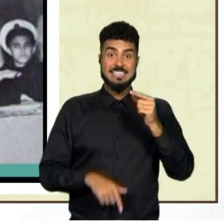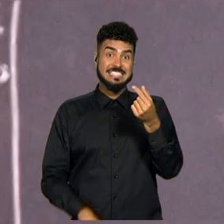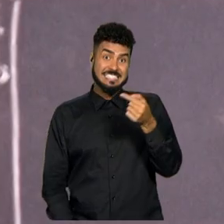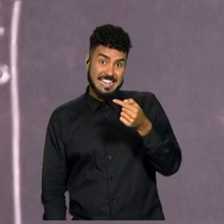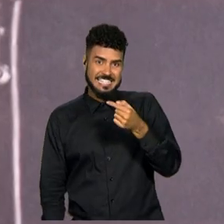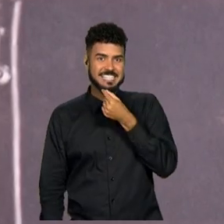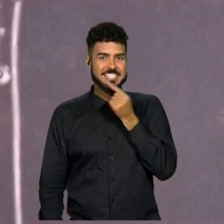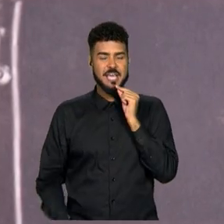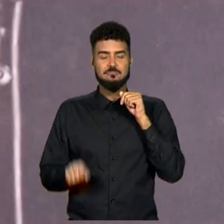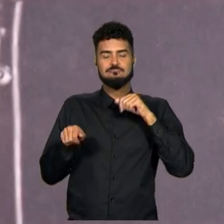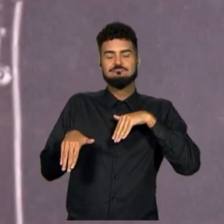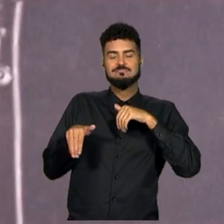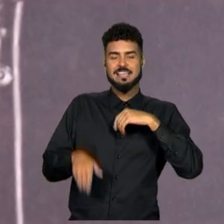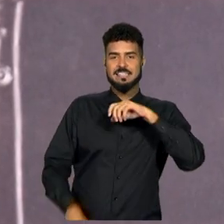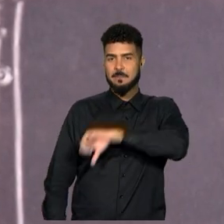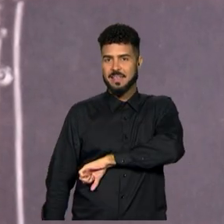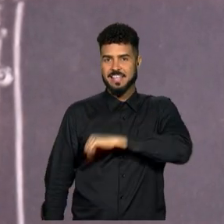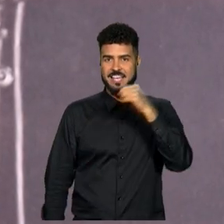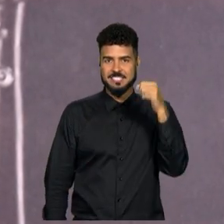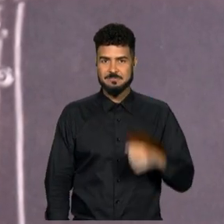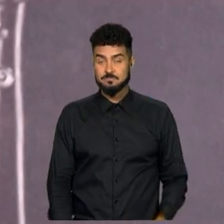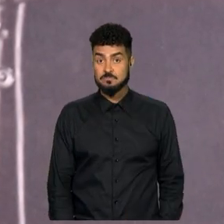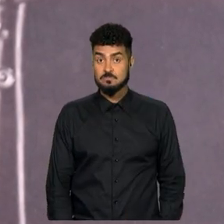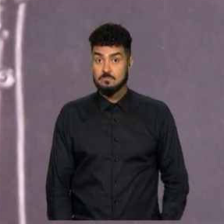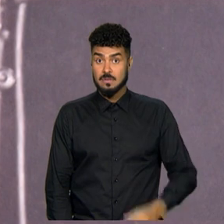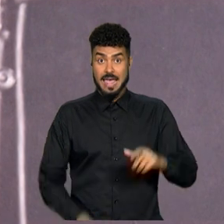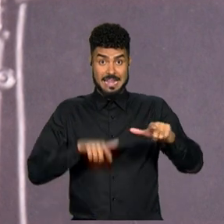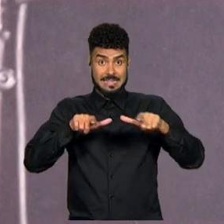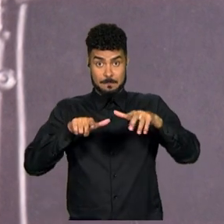Independência. Trabalhadores do Brasil,